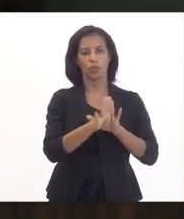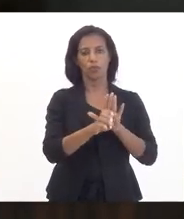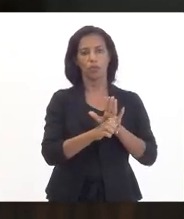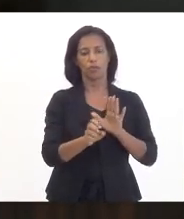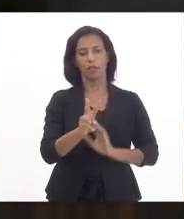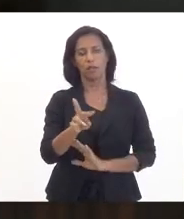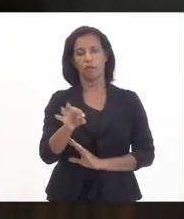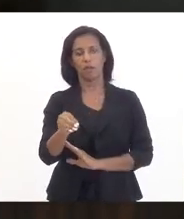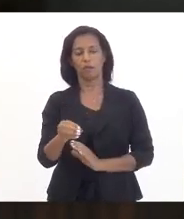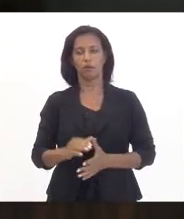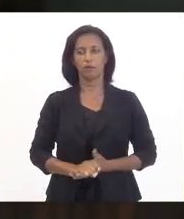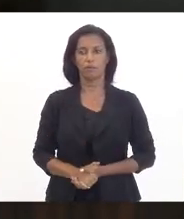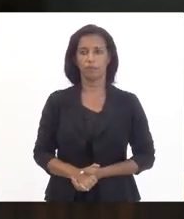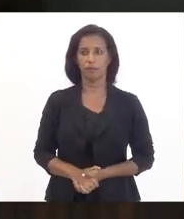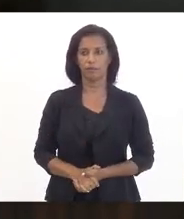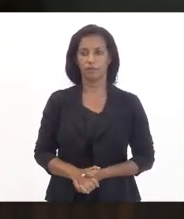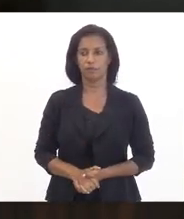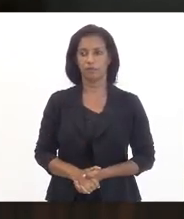e Vetos.